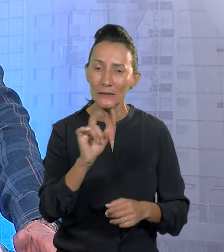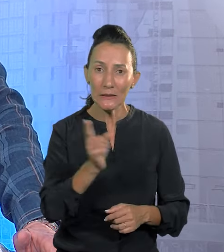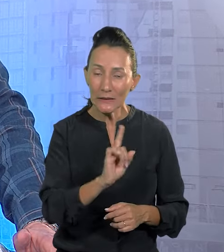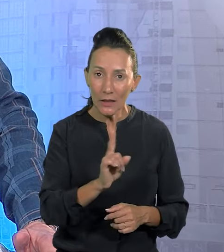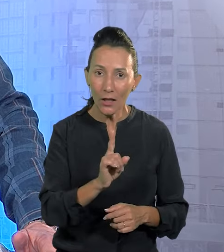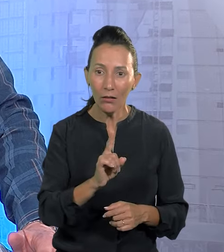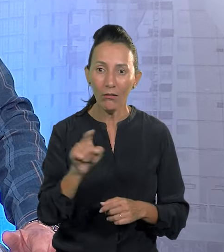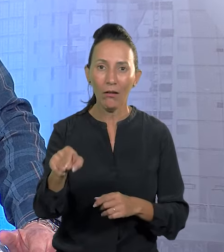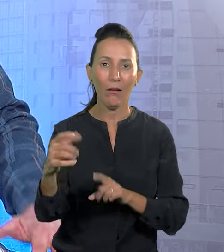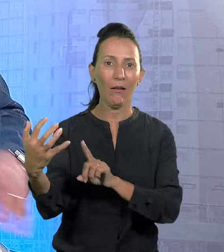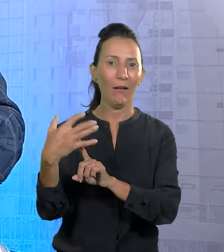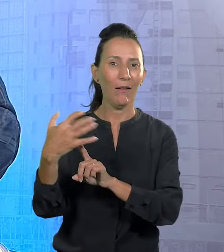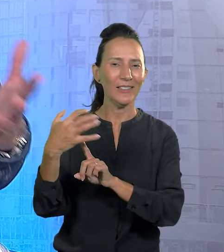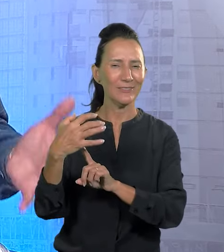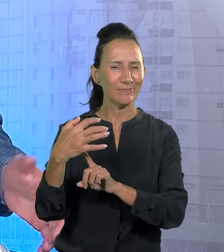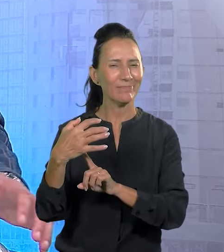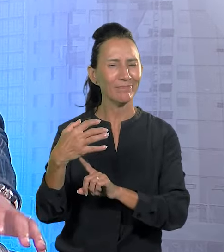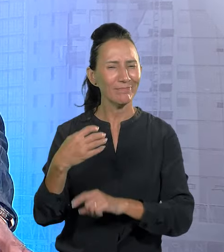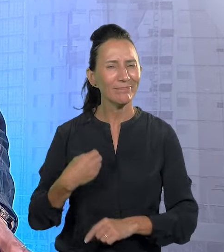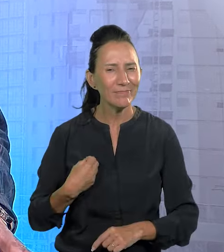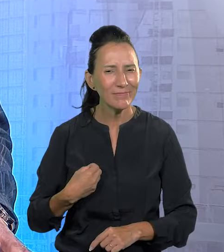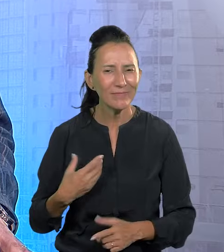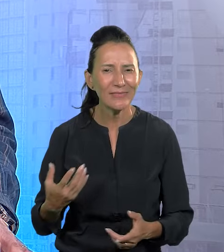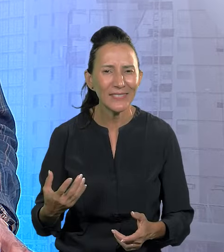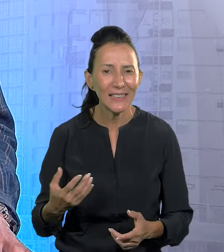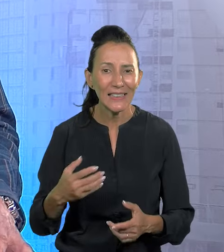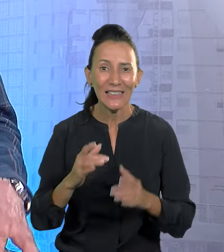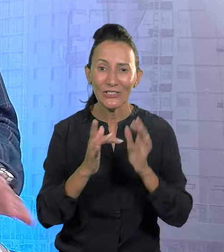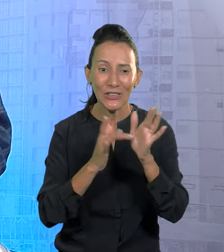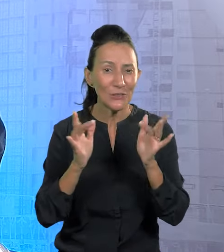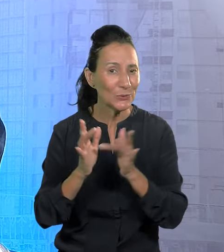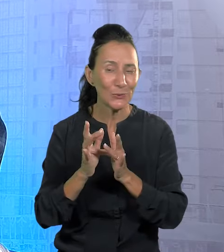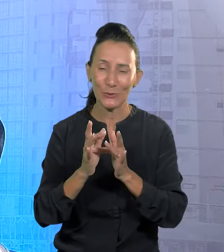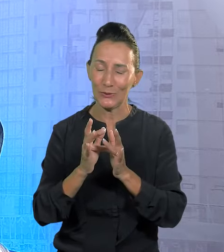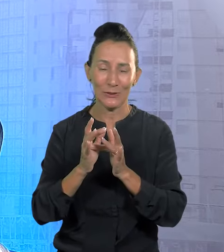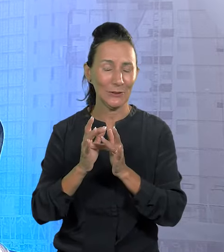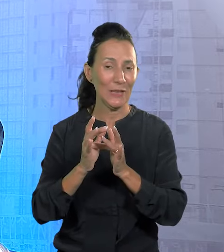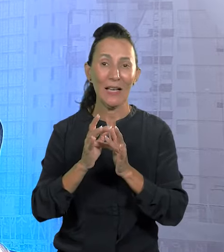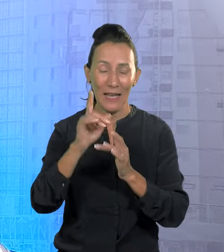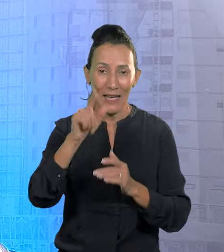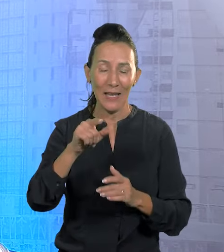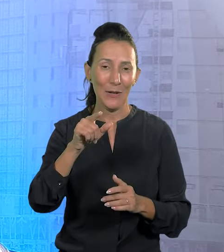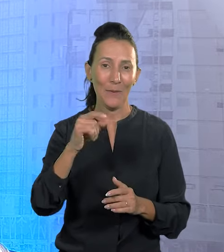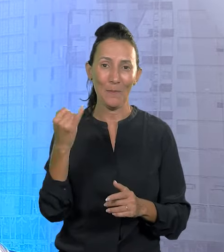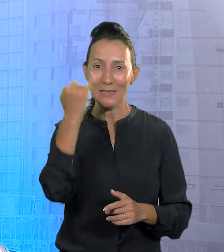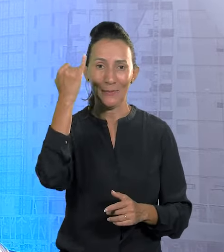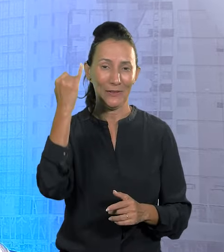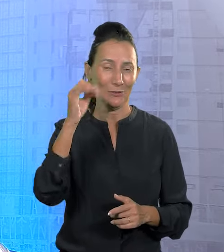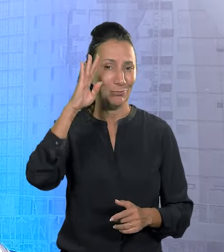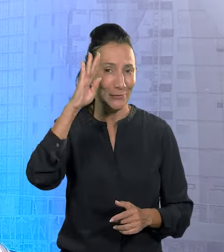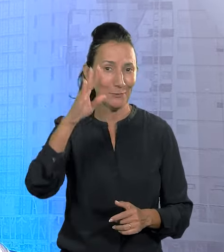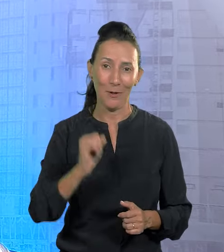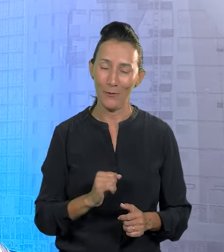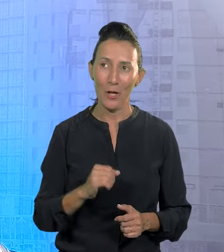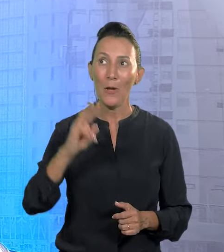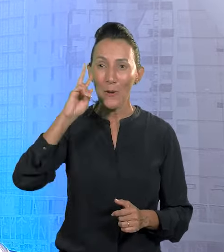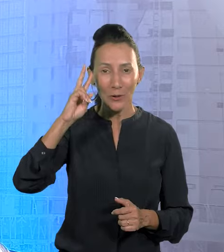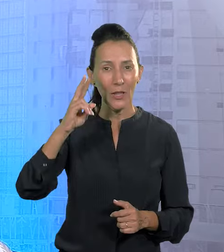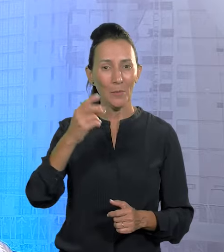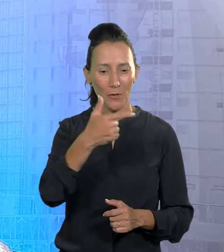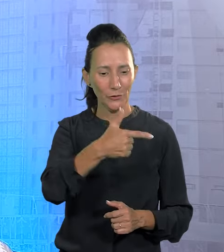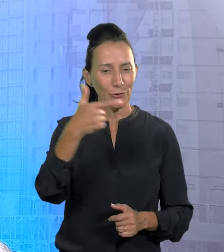podemos acabar sendo influenciados por esse pensamento. Cristo é o centro, Cristo é o principal. Me lembro quando